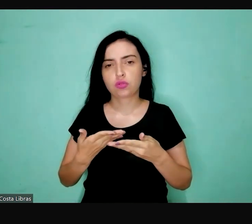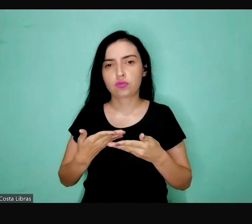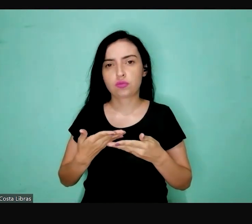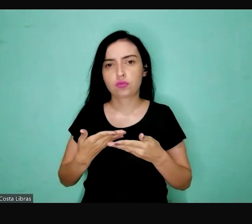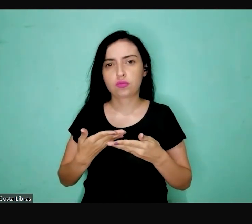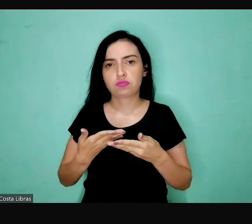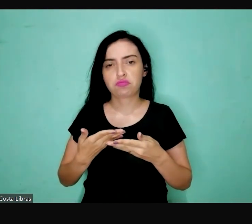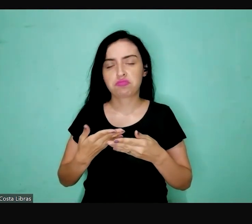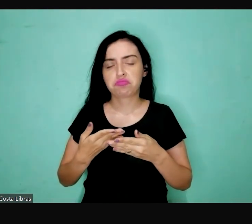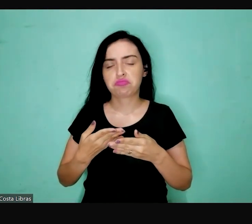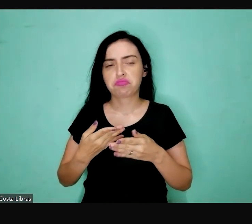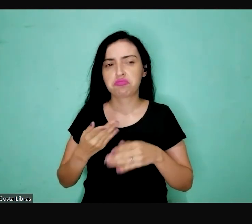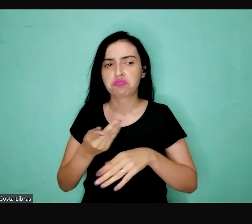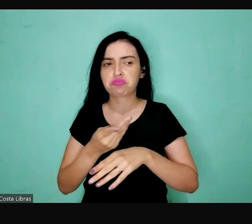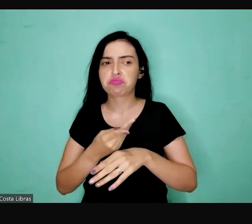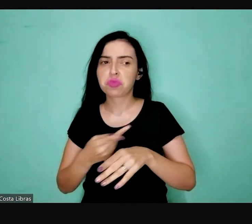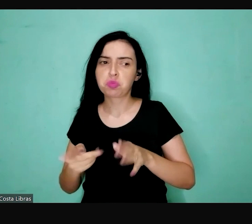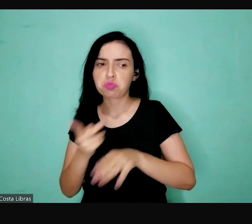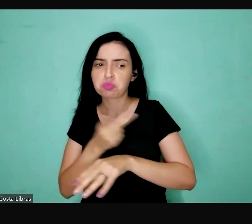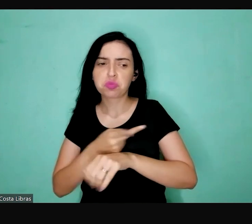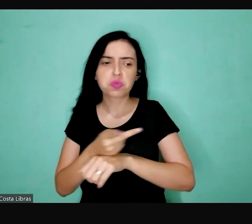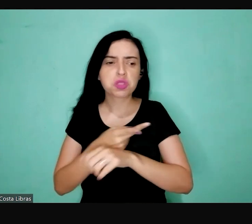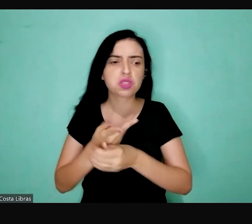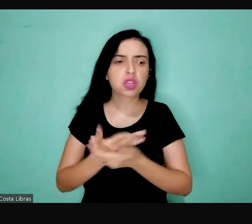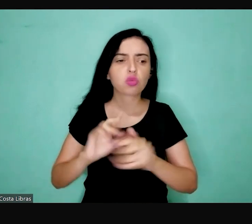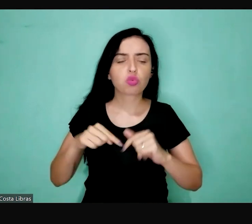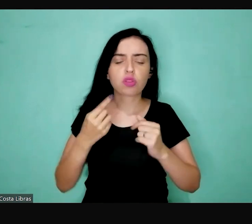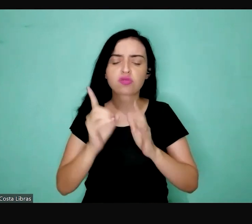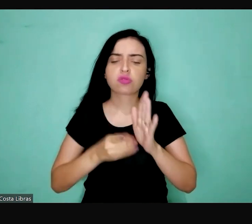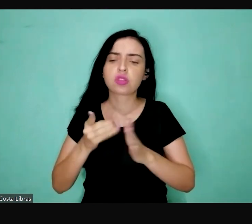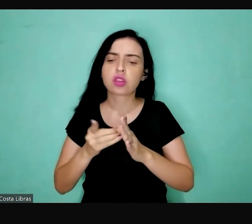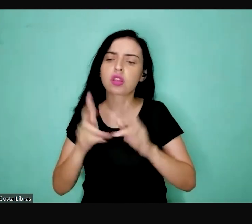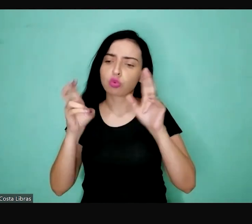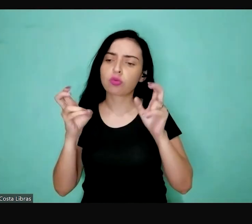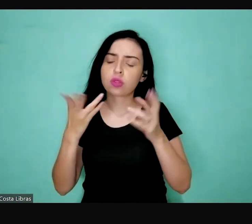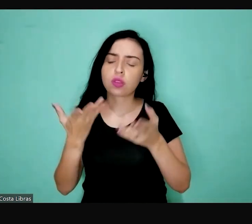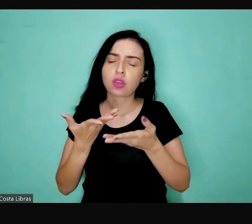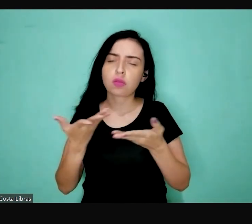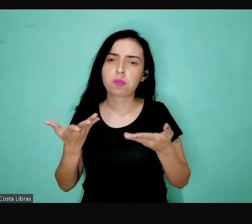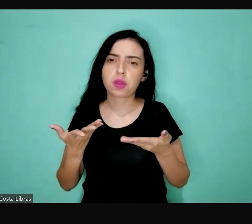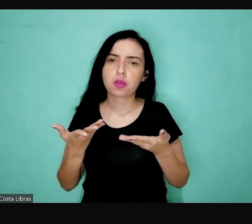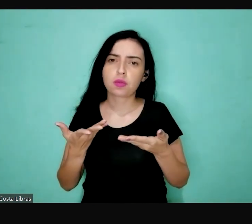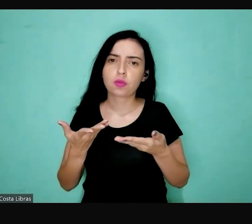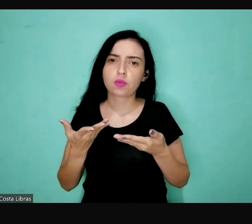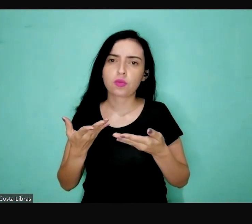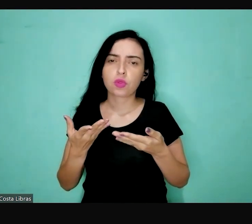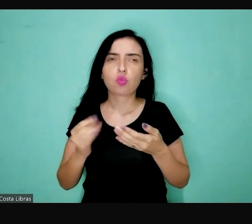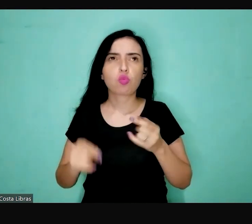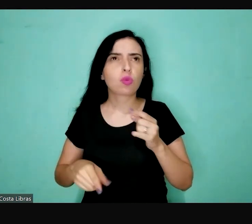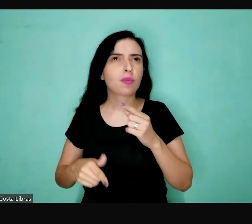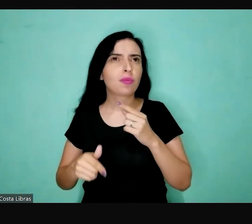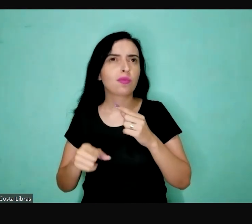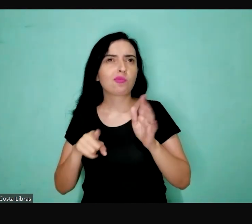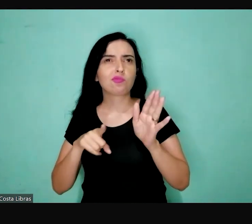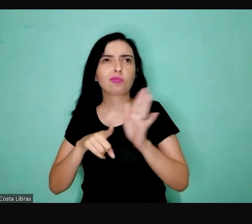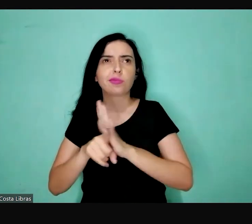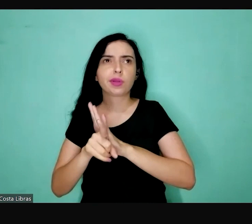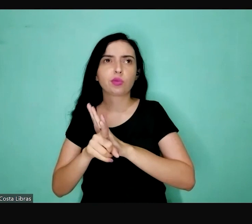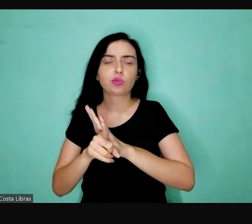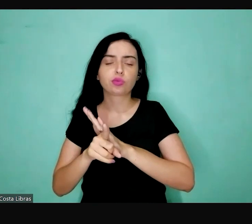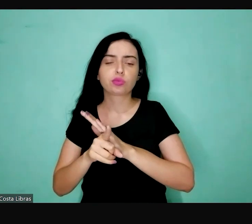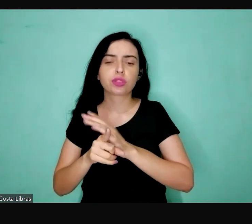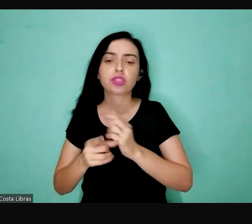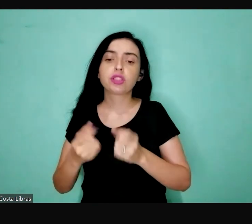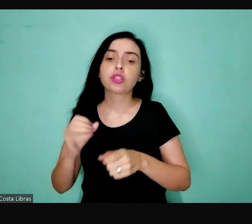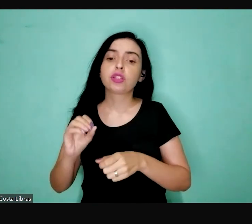plantejar o que no nosso direito dizemos uma questão de inconstitucionalidade. A questão